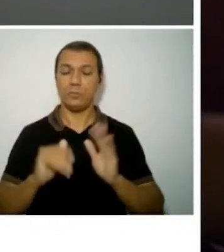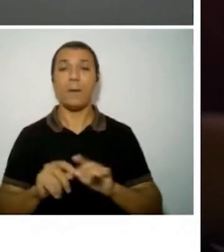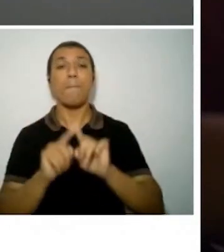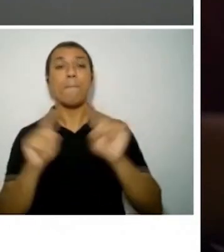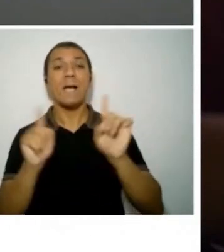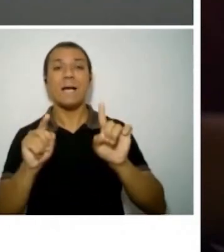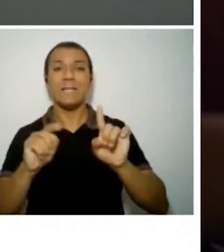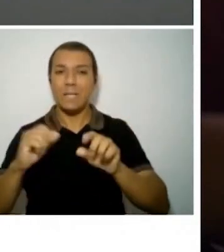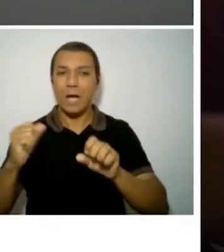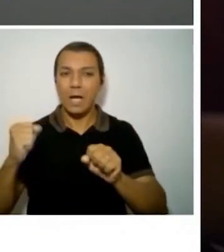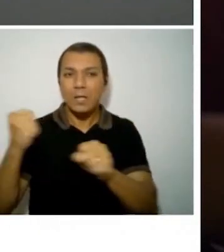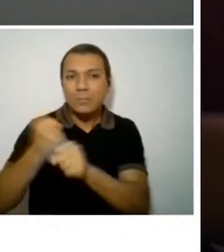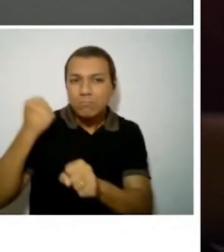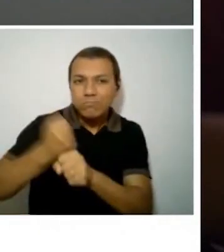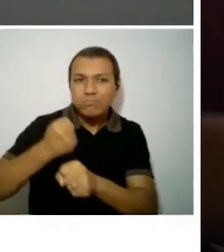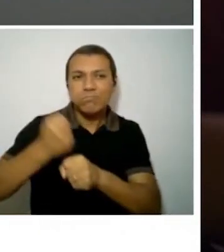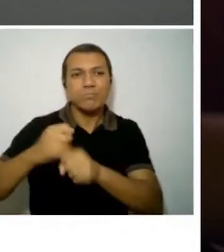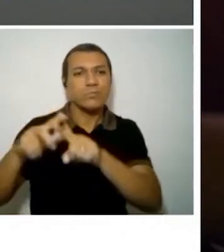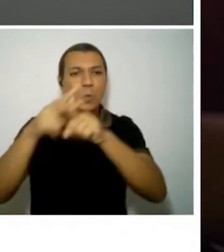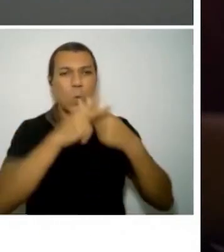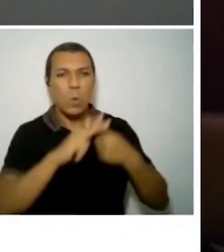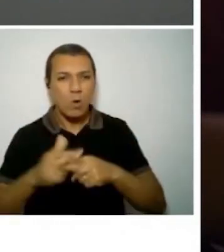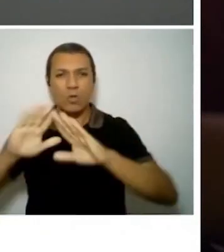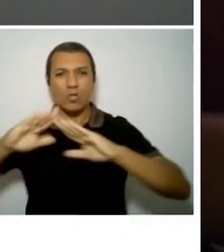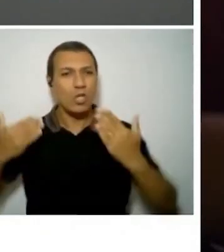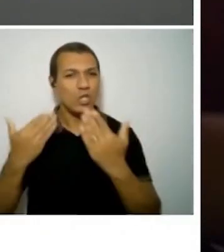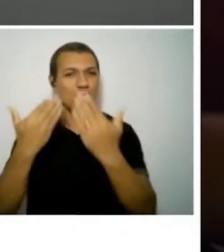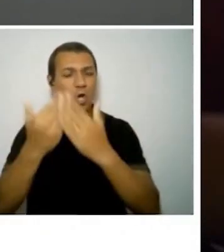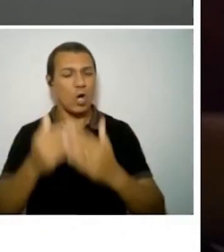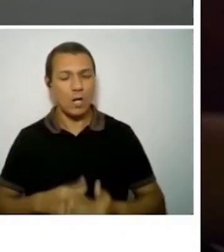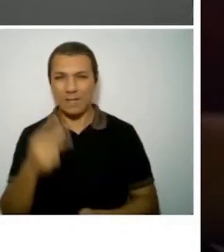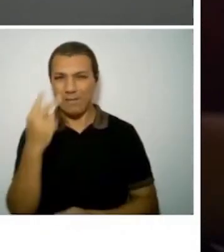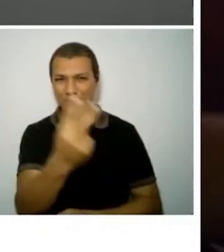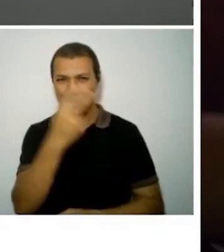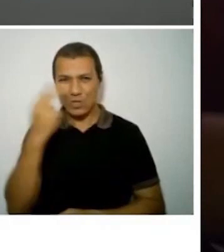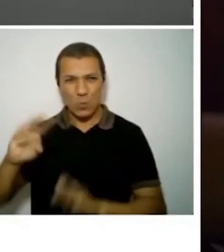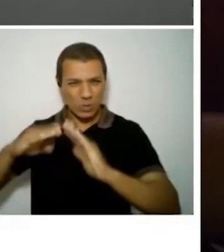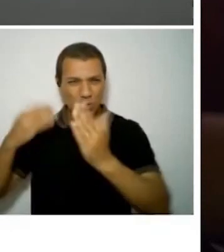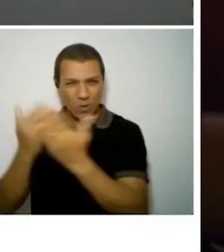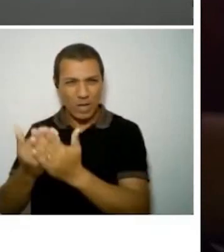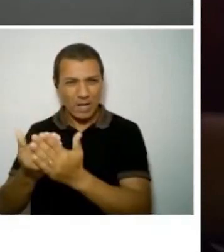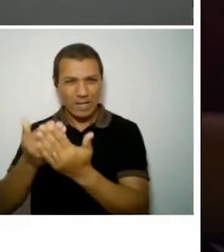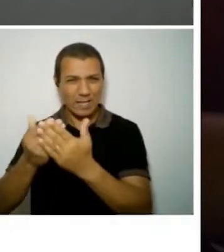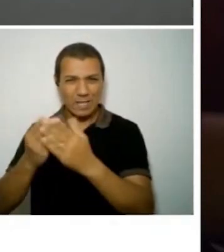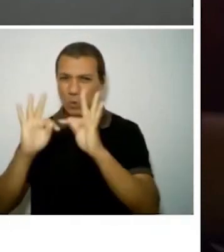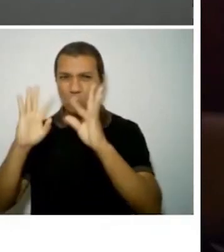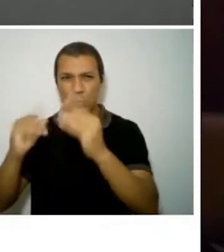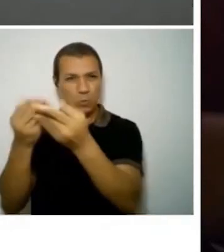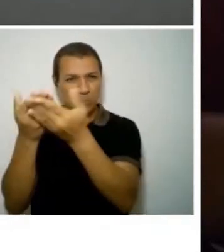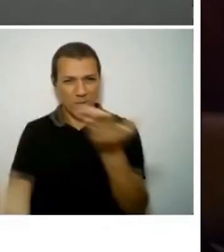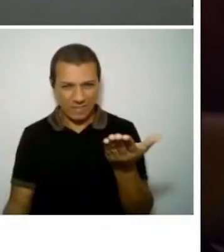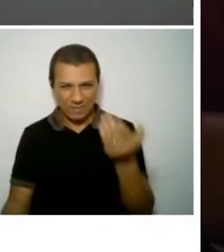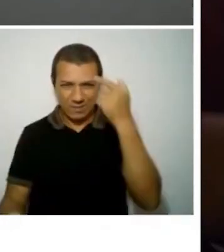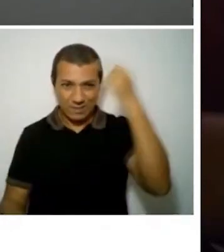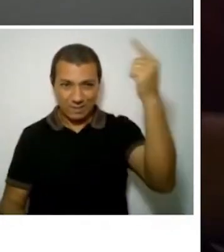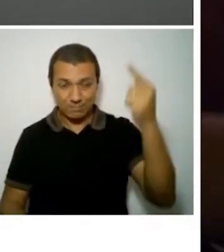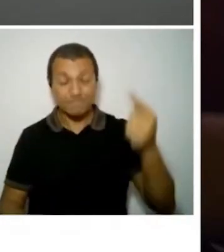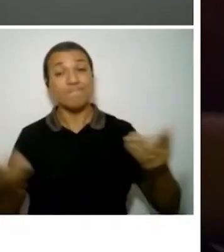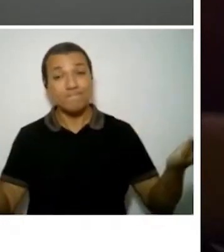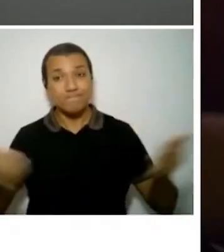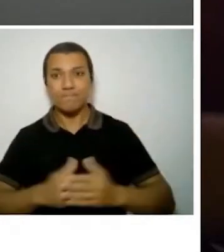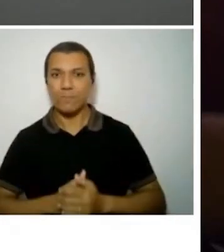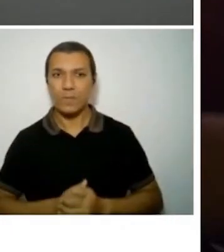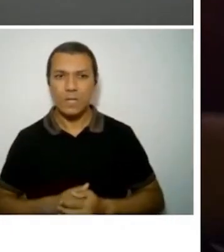construção de novas escolas aquelas 22 lá que a gente mapeou a gente tem uma uma perspectiva de mais de